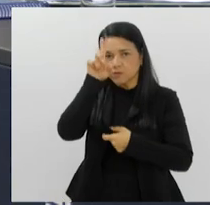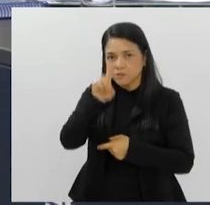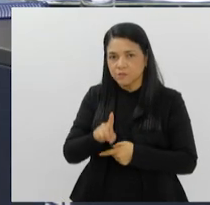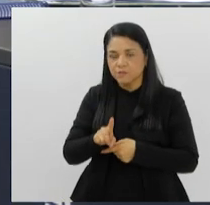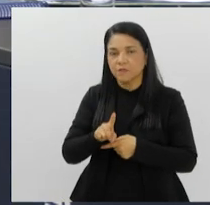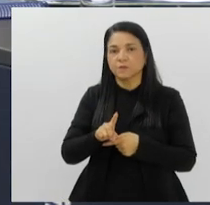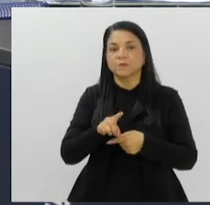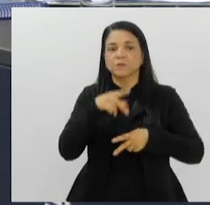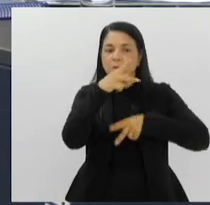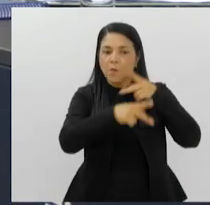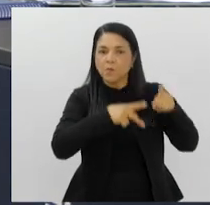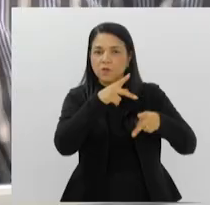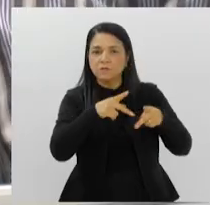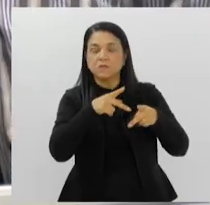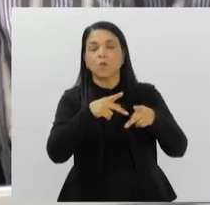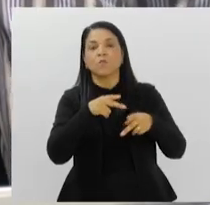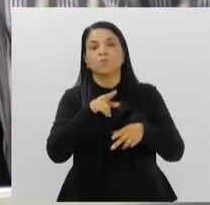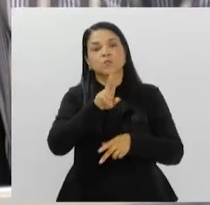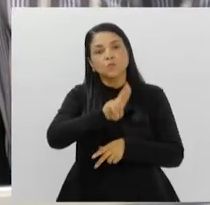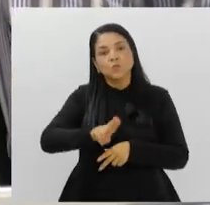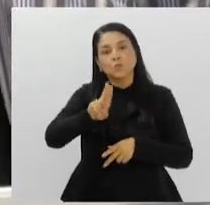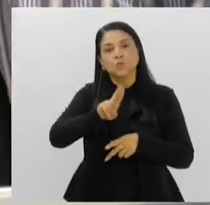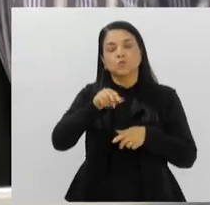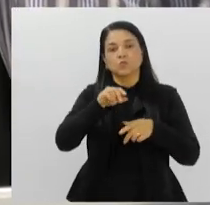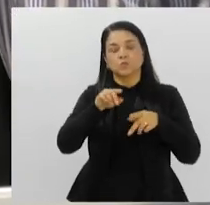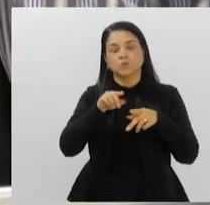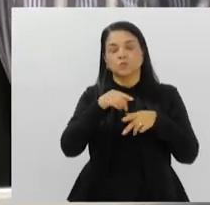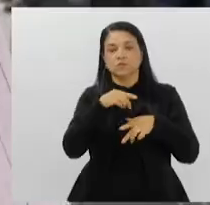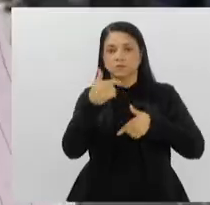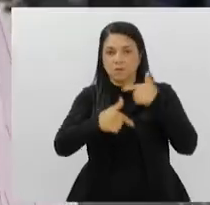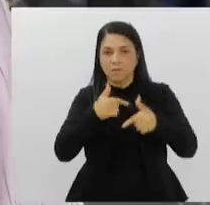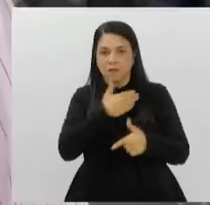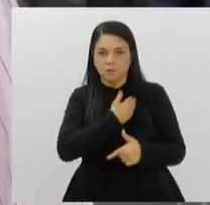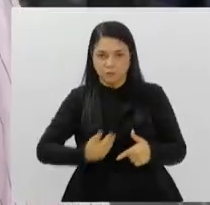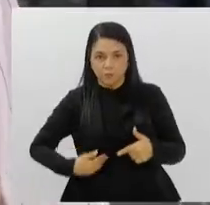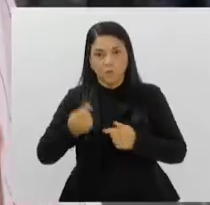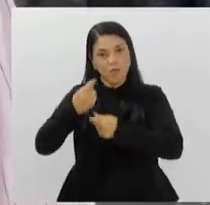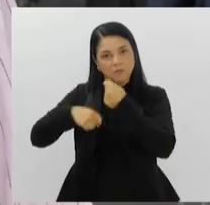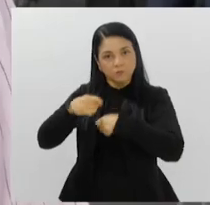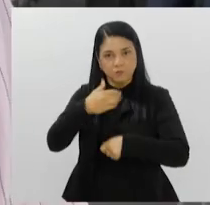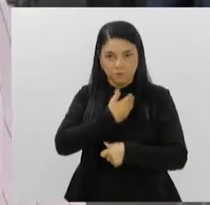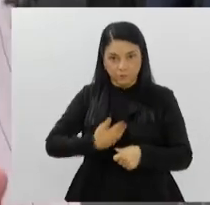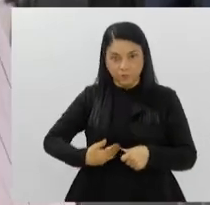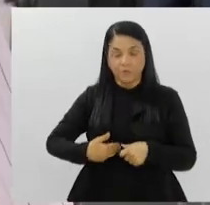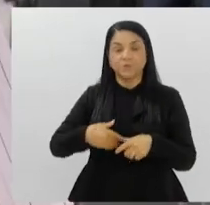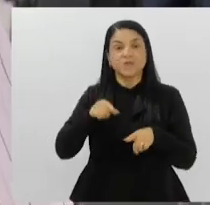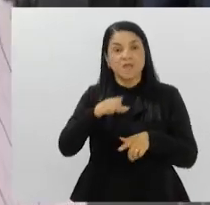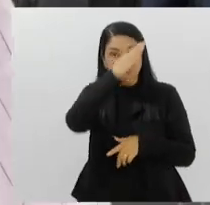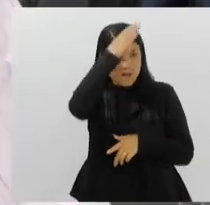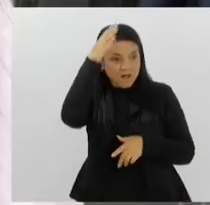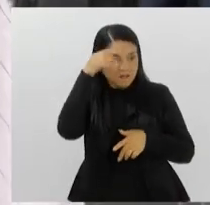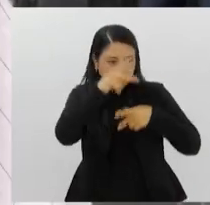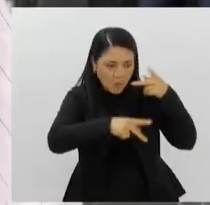do usuário dos serviços públicos da administração pública. Cada vez mais o consumidor quer saber dos serviços,